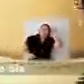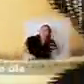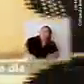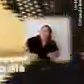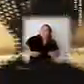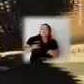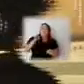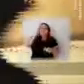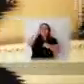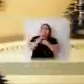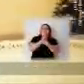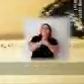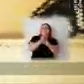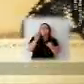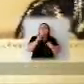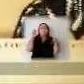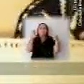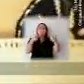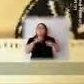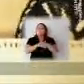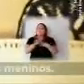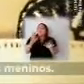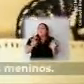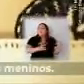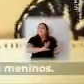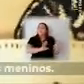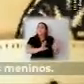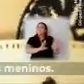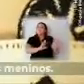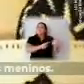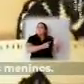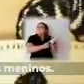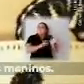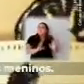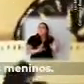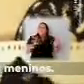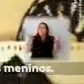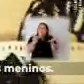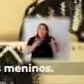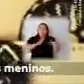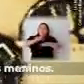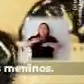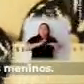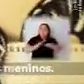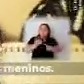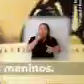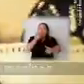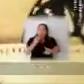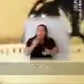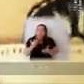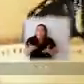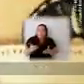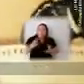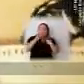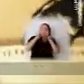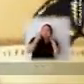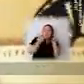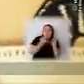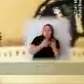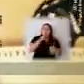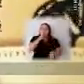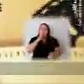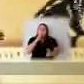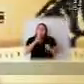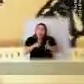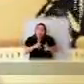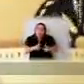Que vai chegar o dia em que eu não vou precisar mais não Eu quero emprego Quero comida na mesa dos meninos Quero água limpa